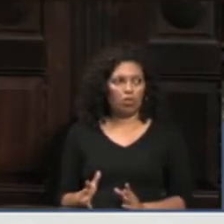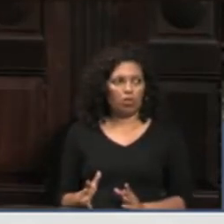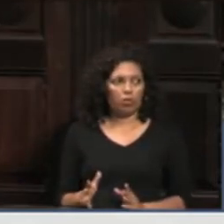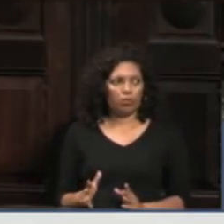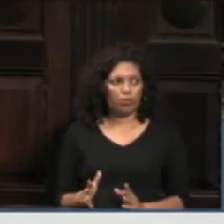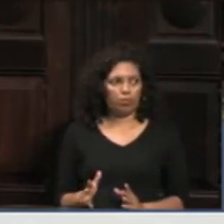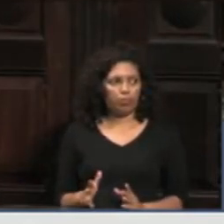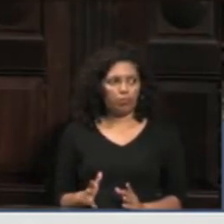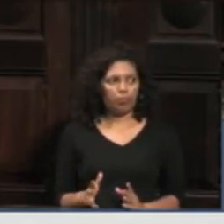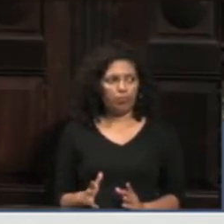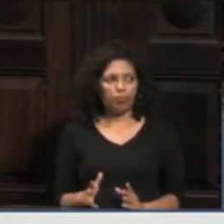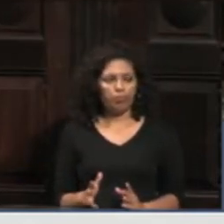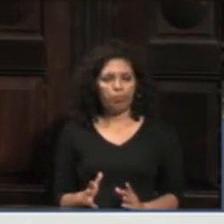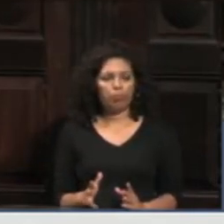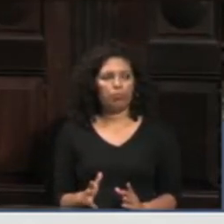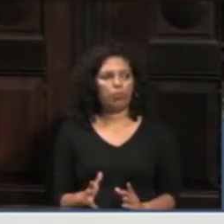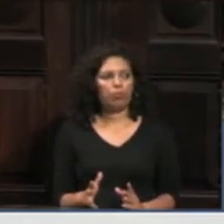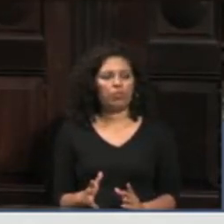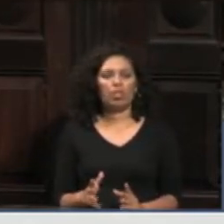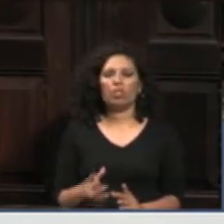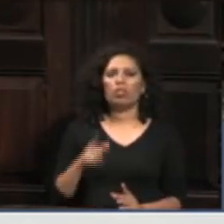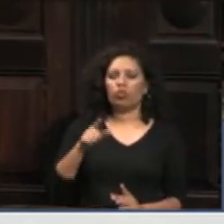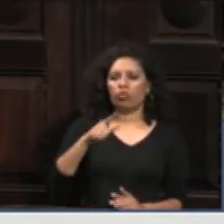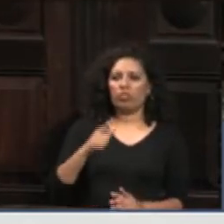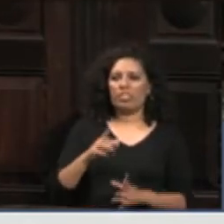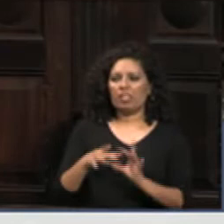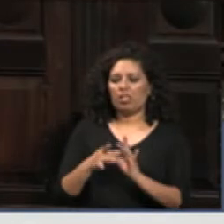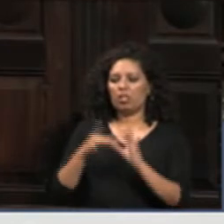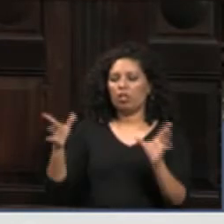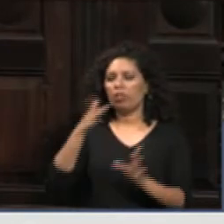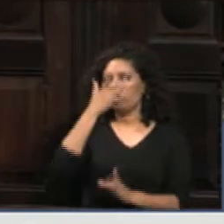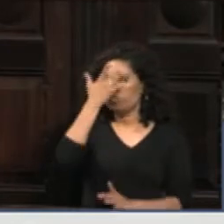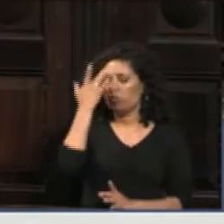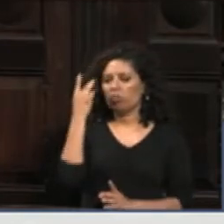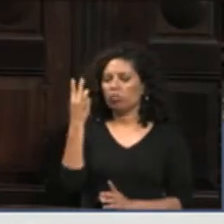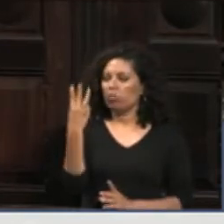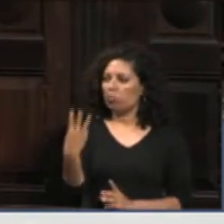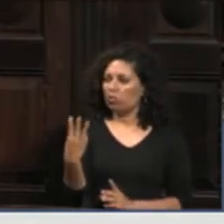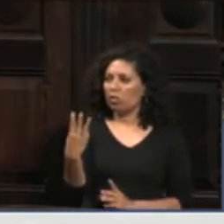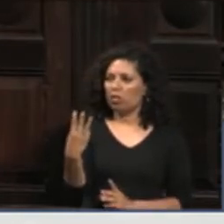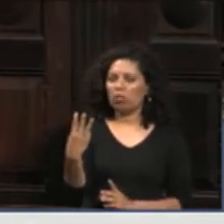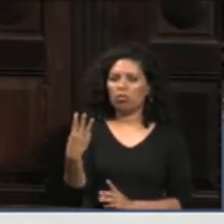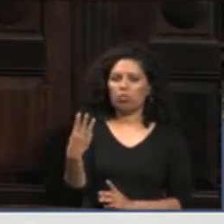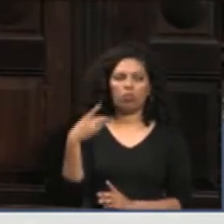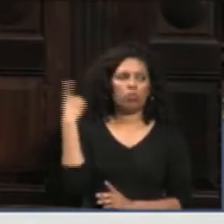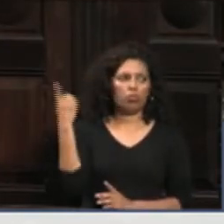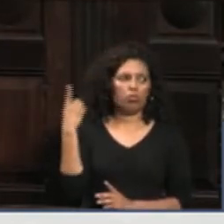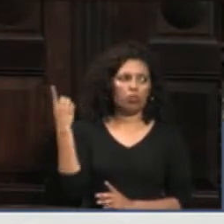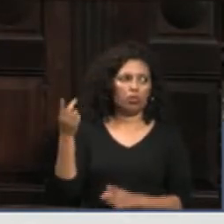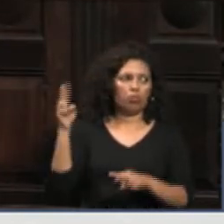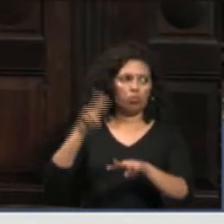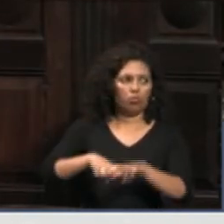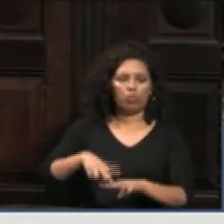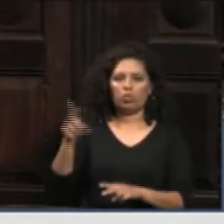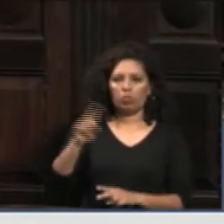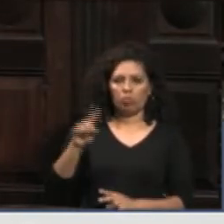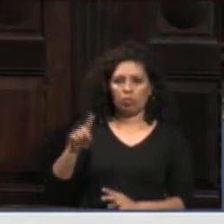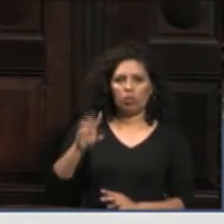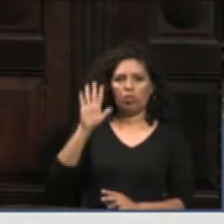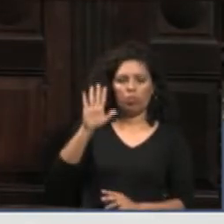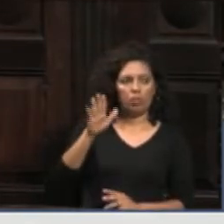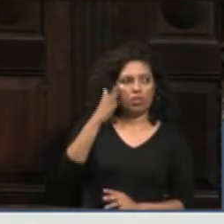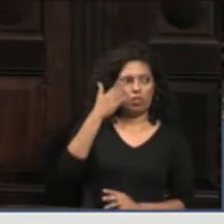3 deputados que foram presos, até porque eles têm que responder pelos atos dele, mas, conforme está na Constituição, nós tínhamos